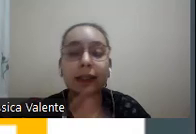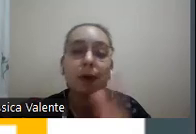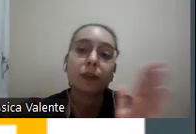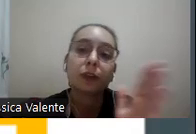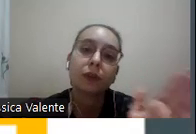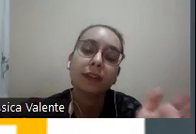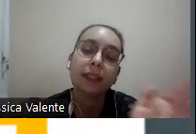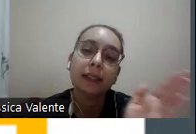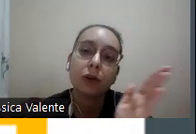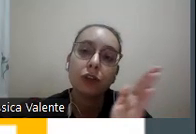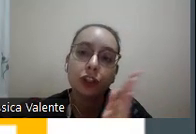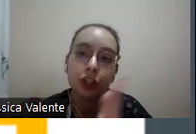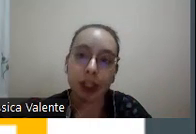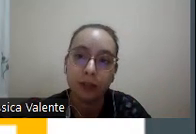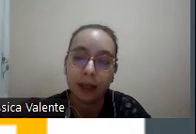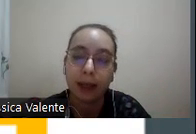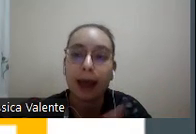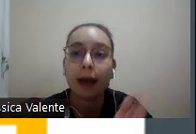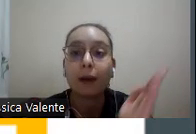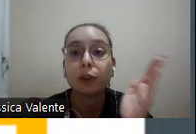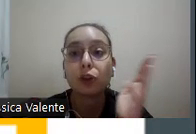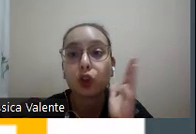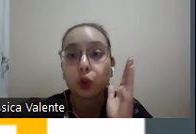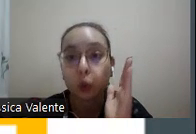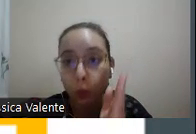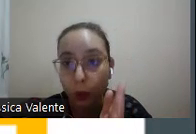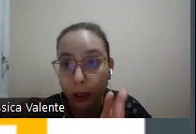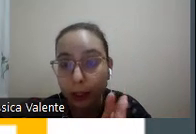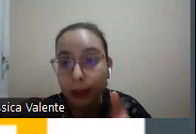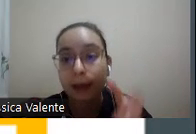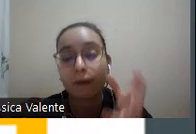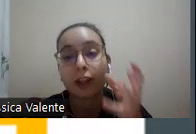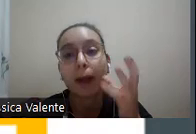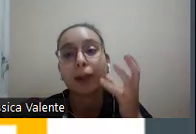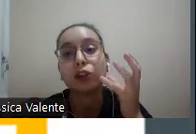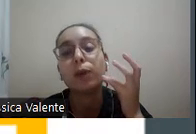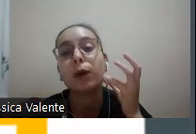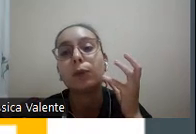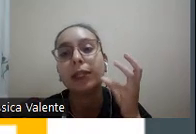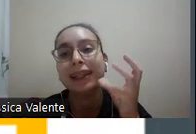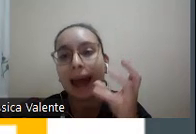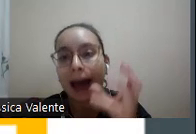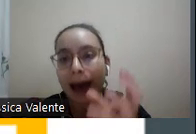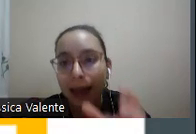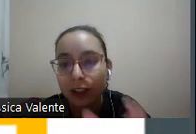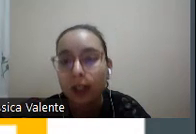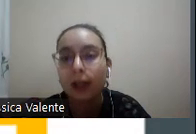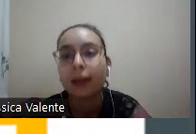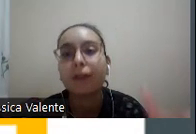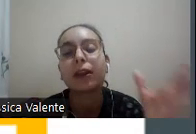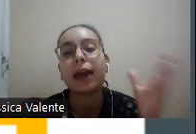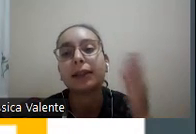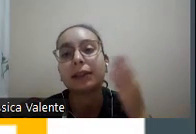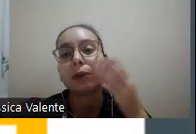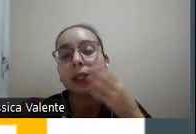Você vai ser uma pessoa com deficiência auditiva. Agora, a pessoa surda, que faz parte de uma comunidade,